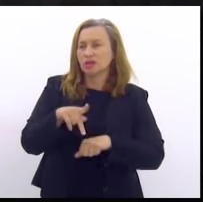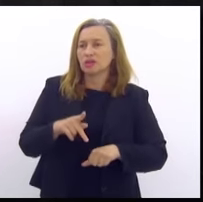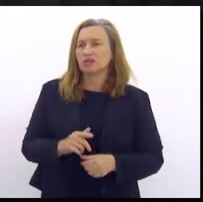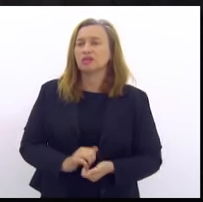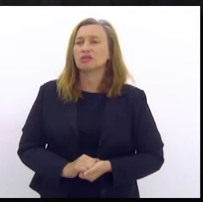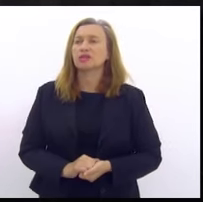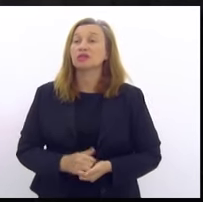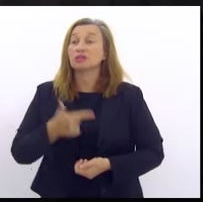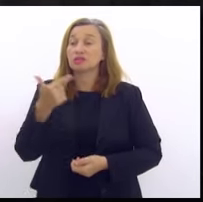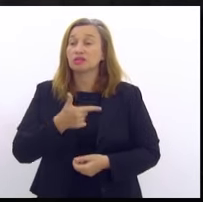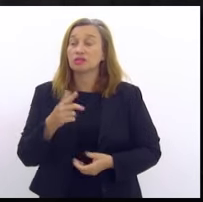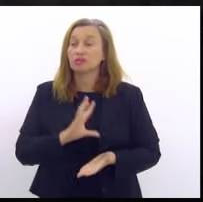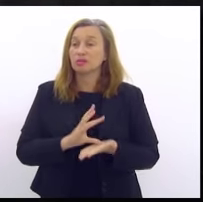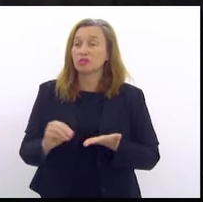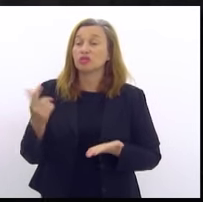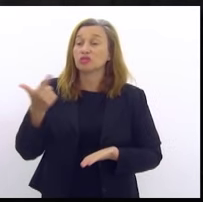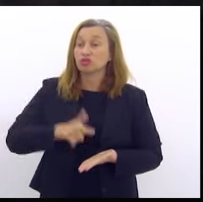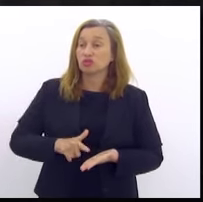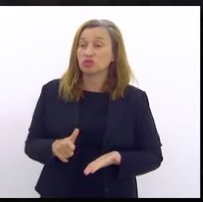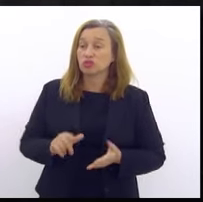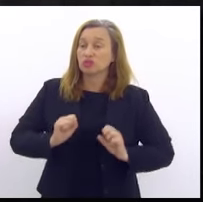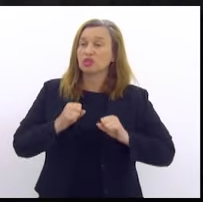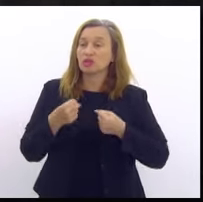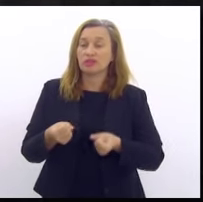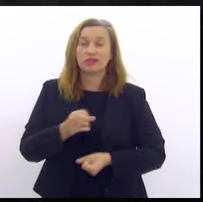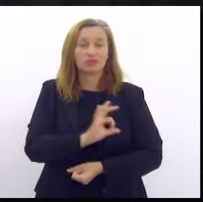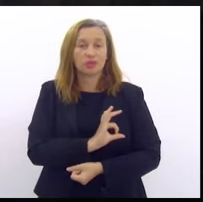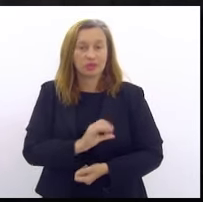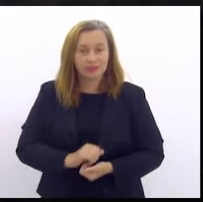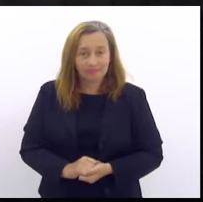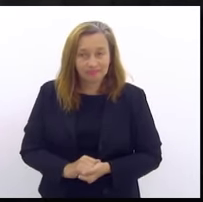segunda pauta agora, mais uma vez, em defesa da nossa polícia.